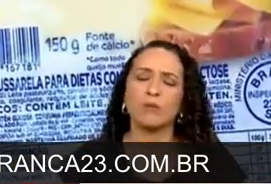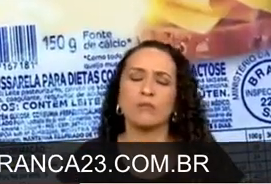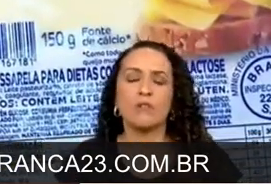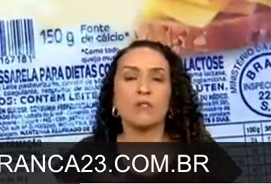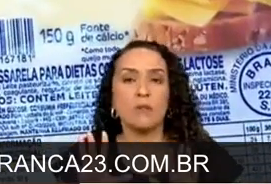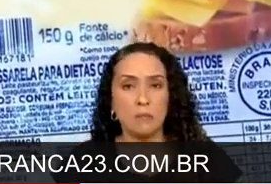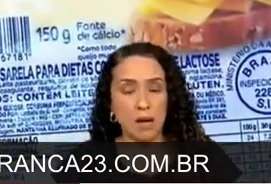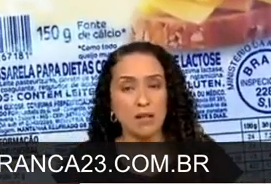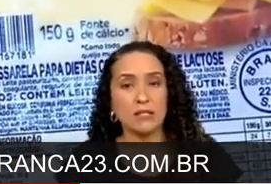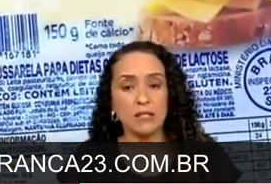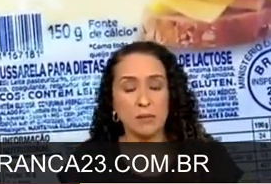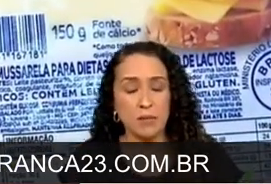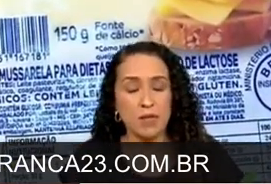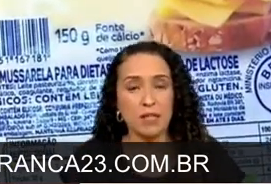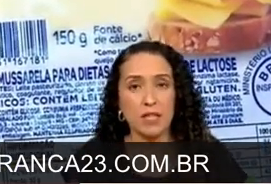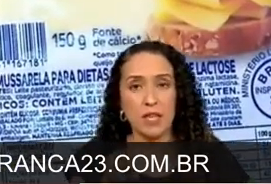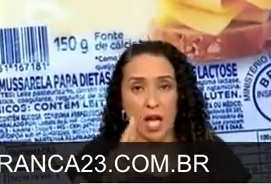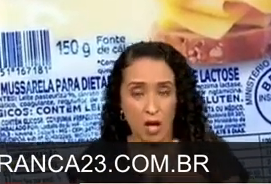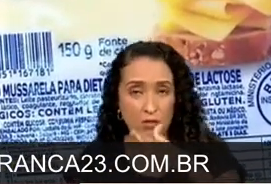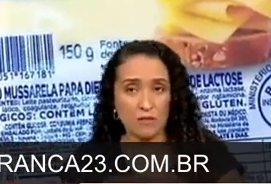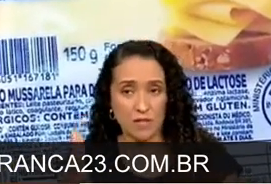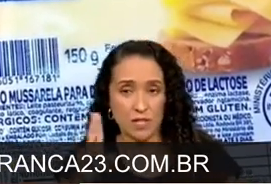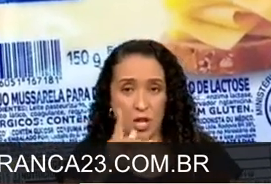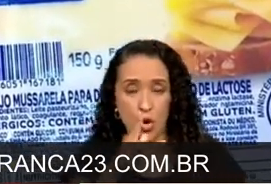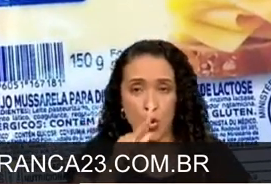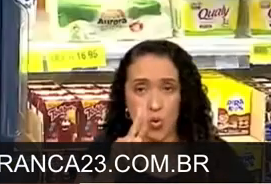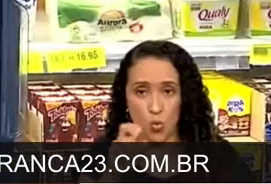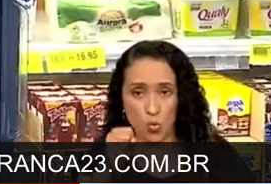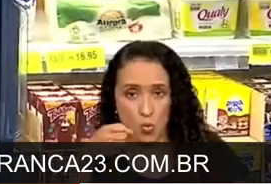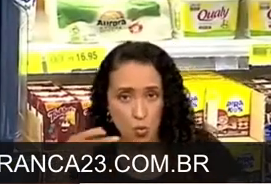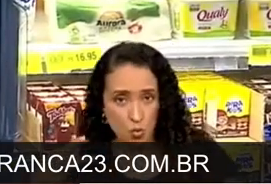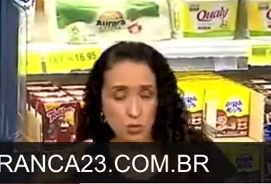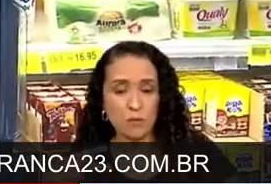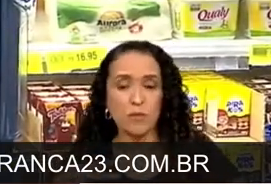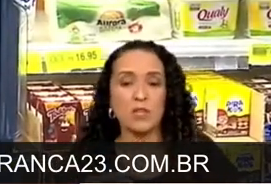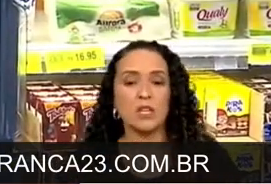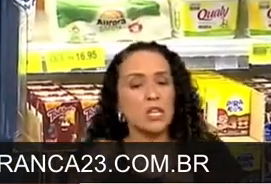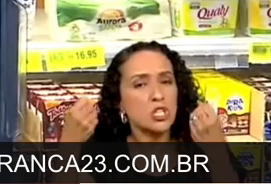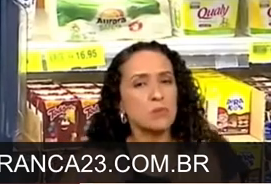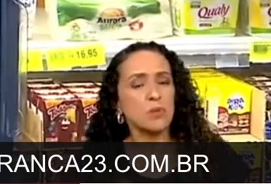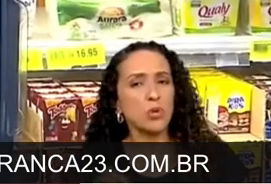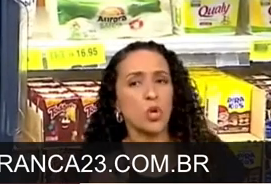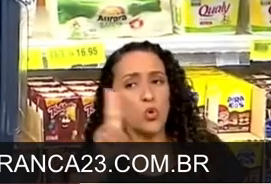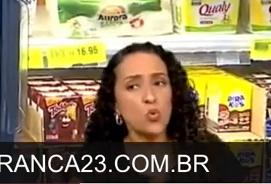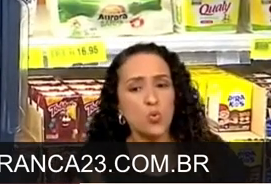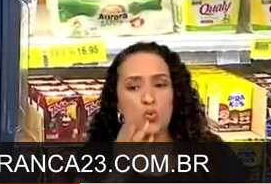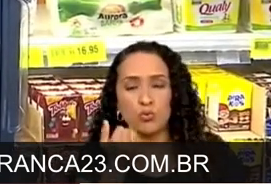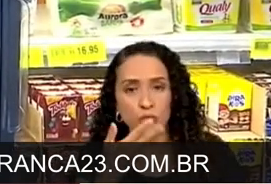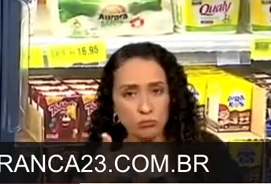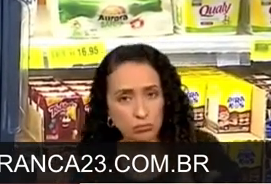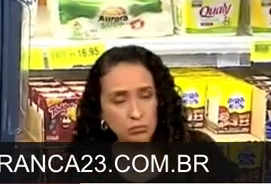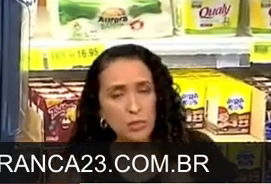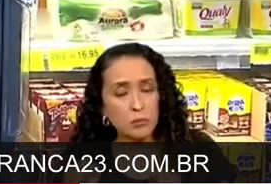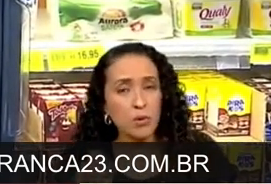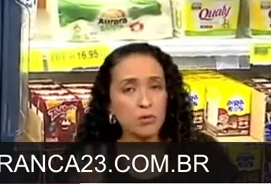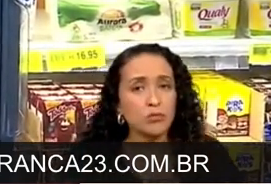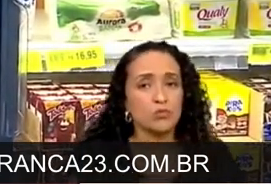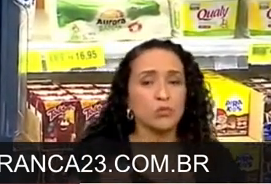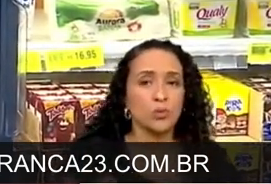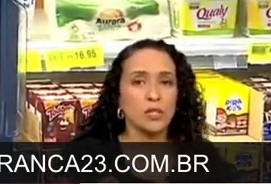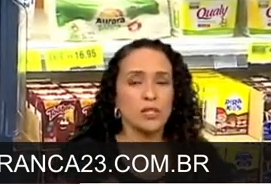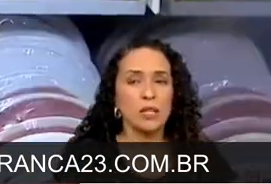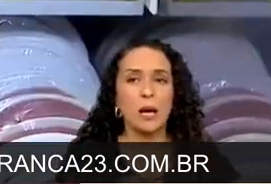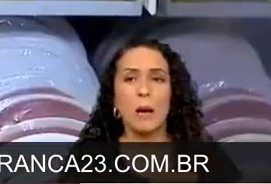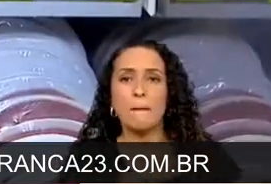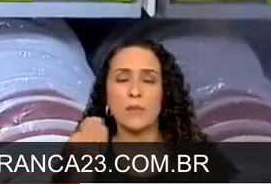Segundo estimativas da USP à Universidade de São Paulo, o consumo desses alimentos pode estar associado à morte